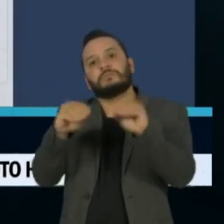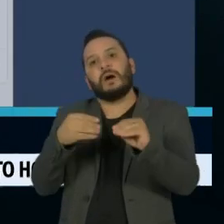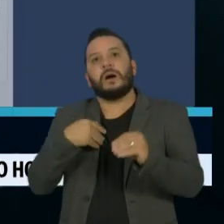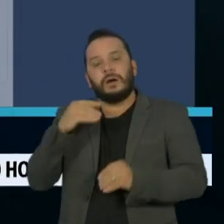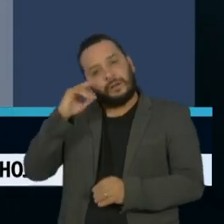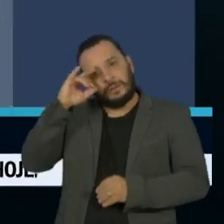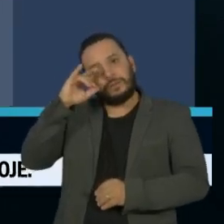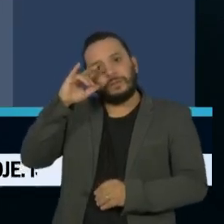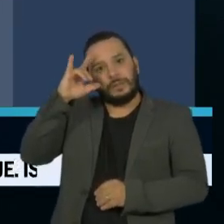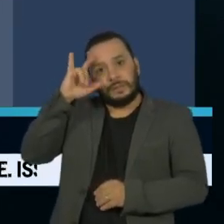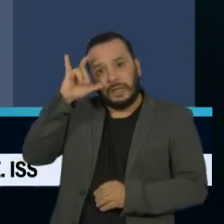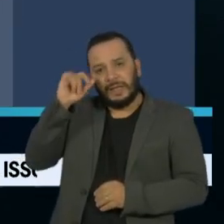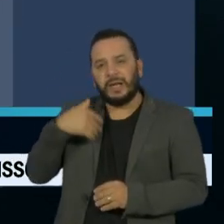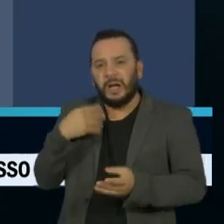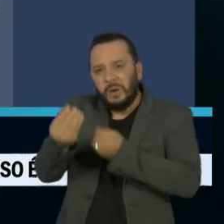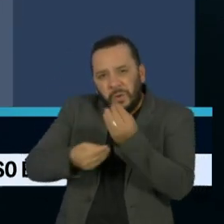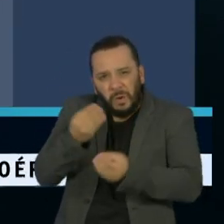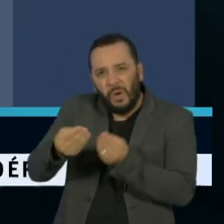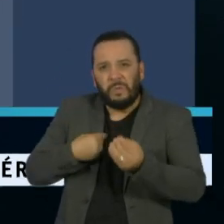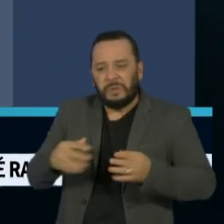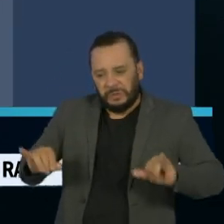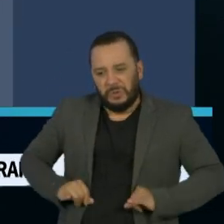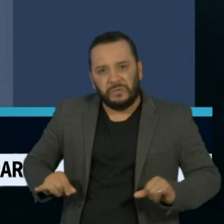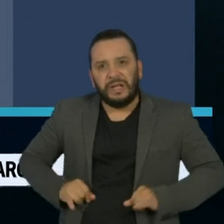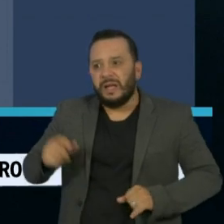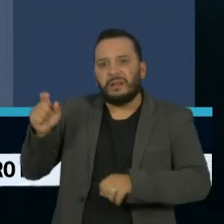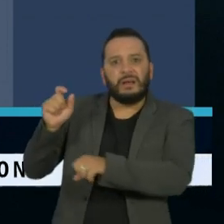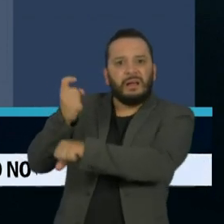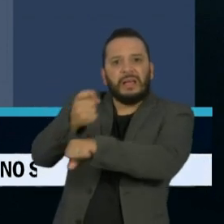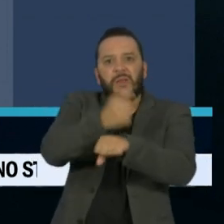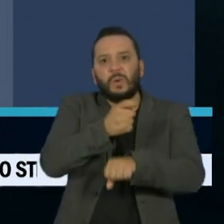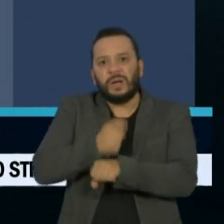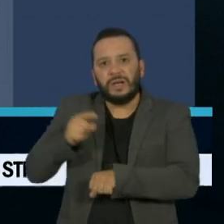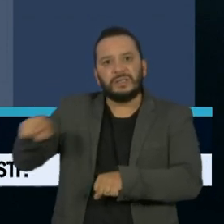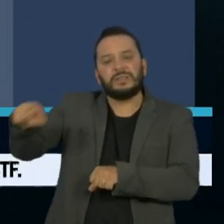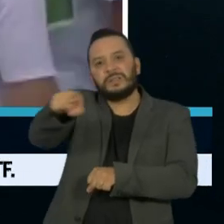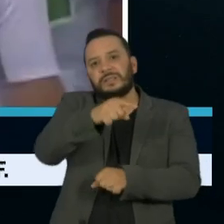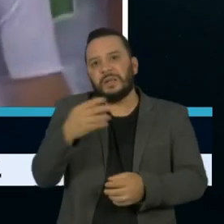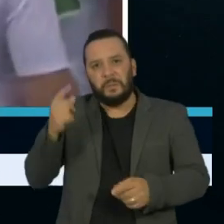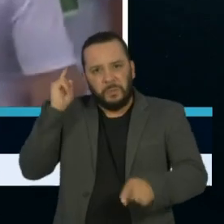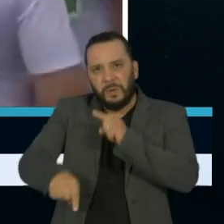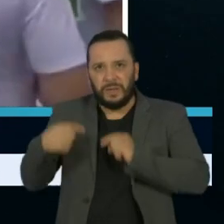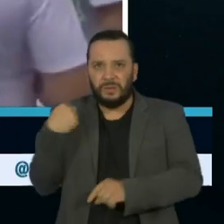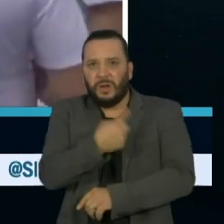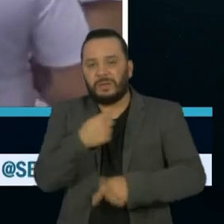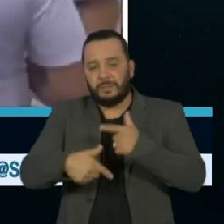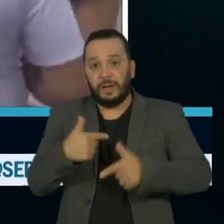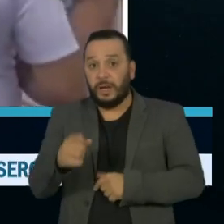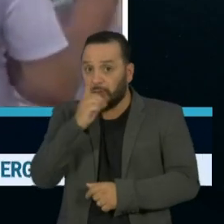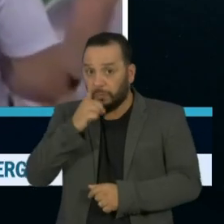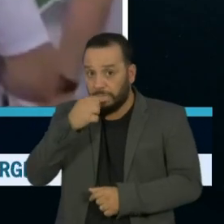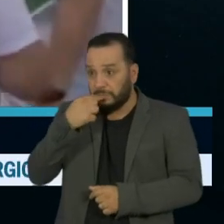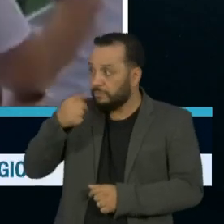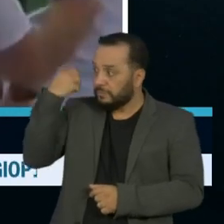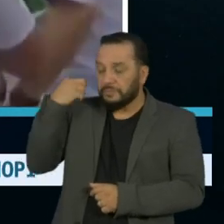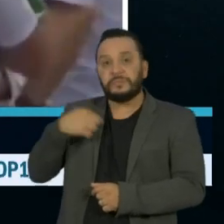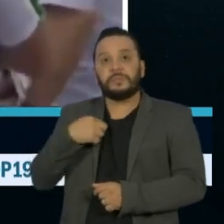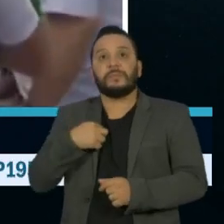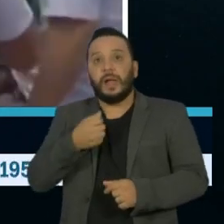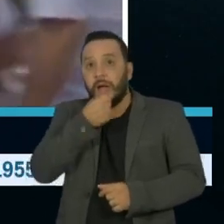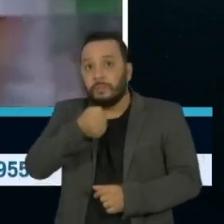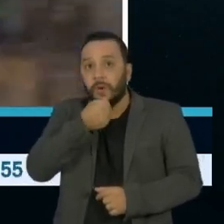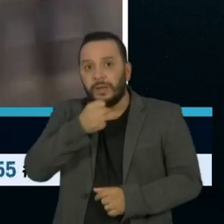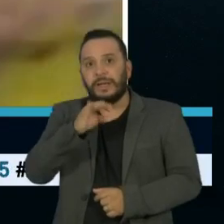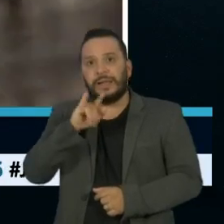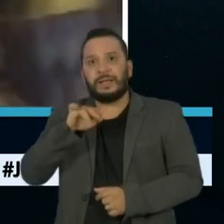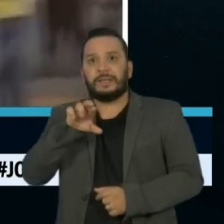quando continuaremos sofrendo com essa ignorância que beira a censura? No último domingo, a repórter da TV Bandeirantes,